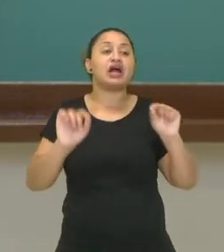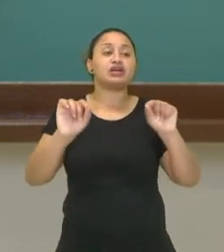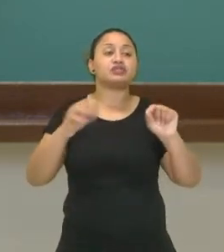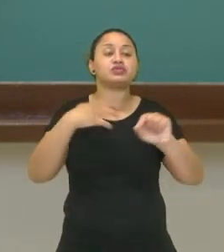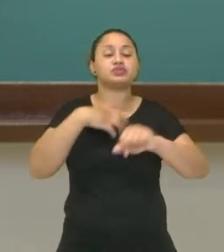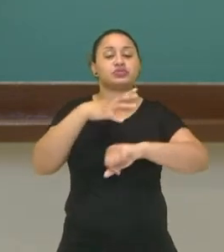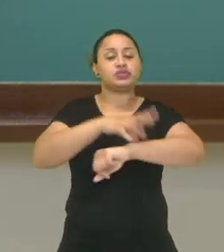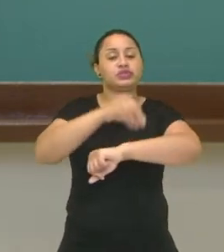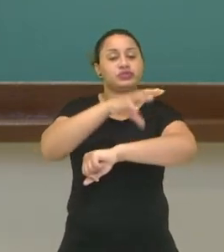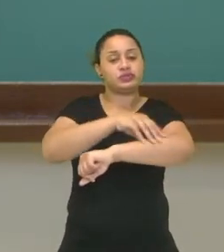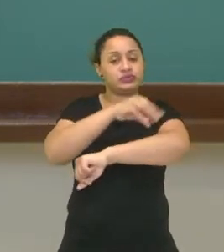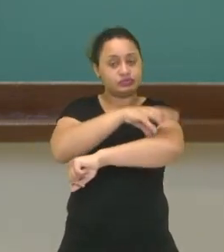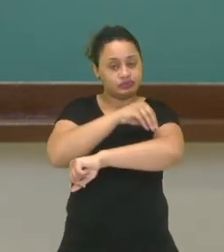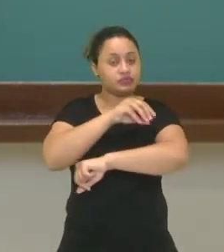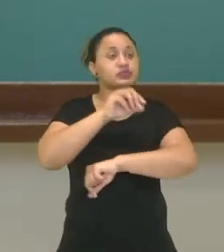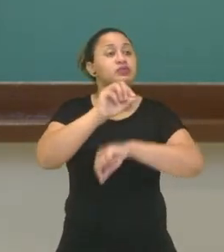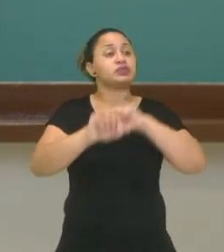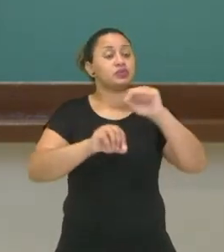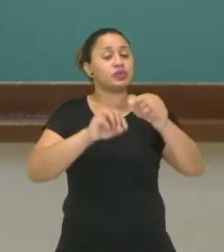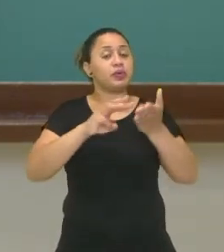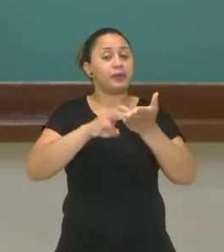método sueco,